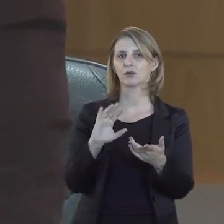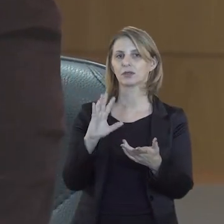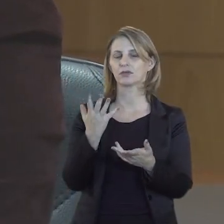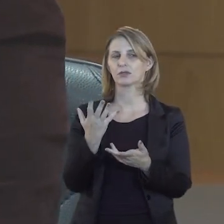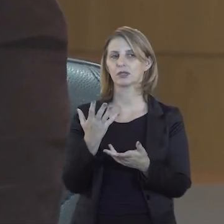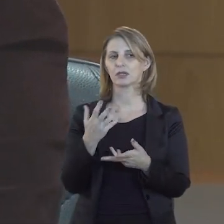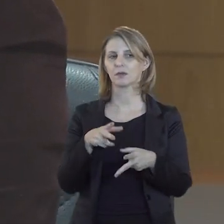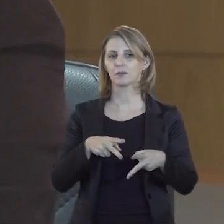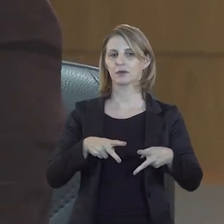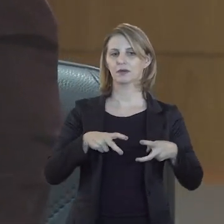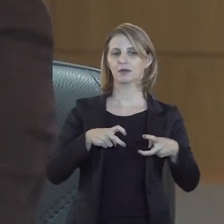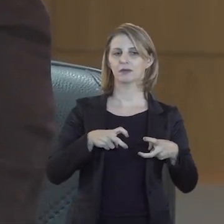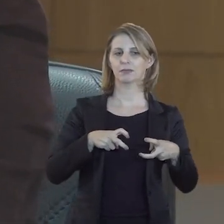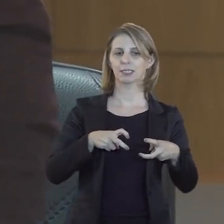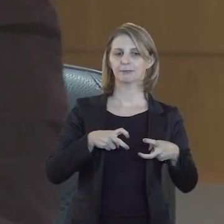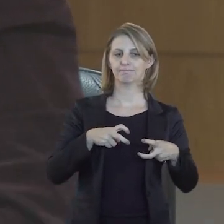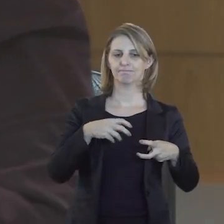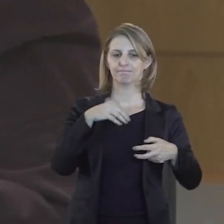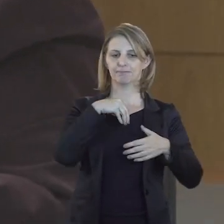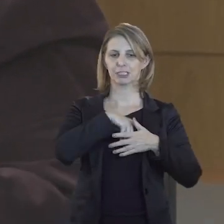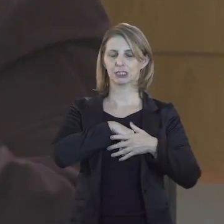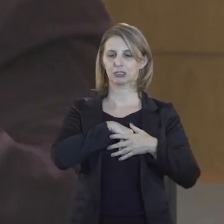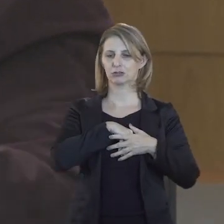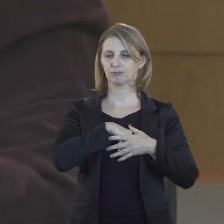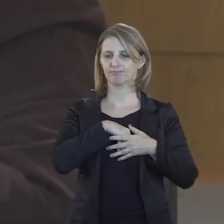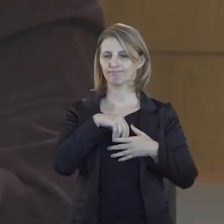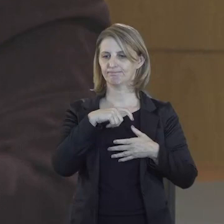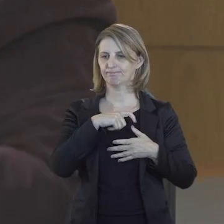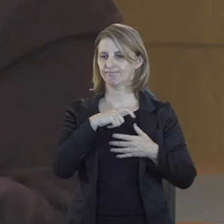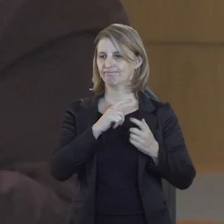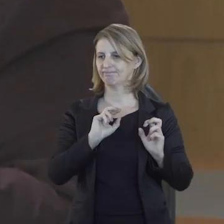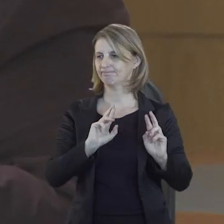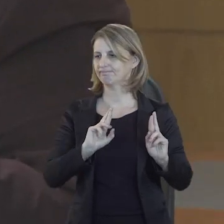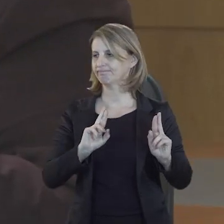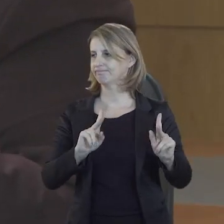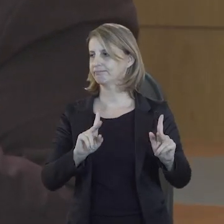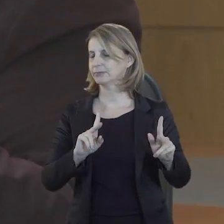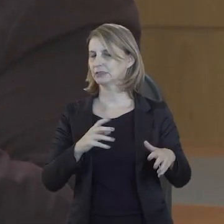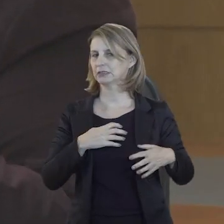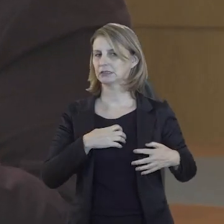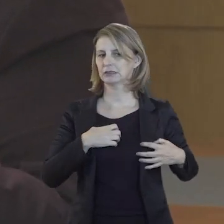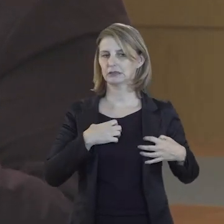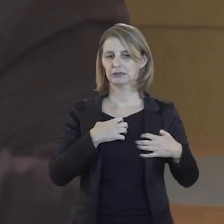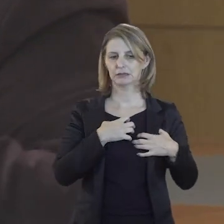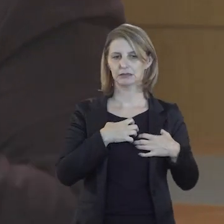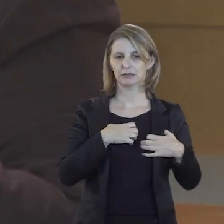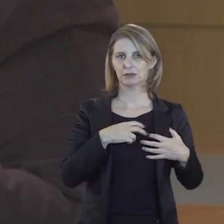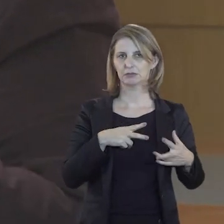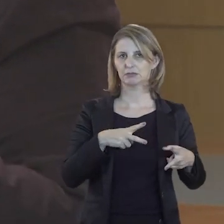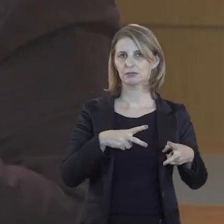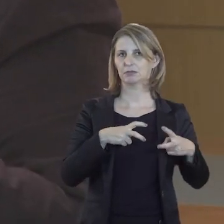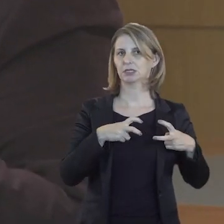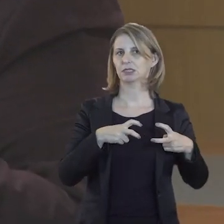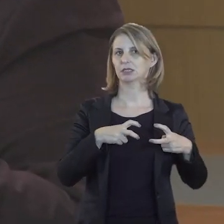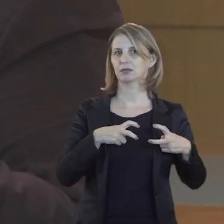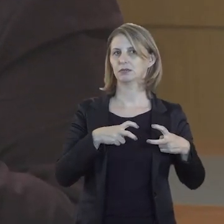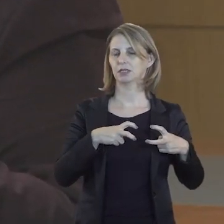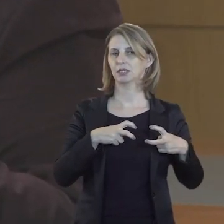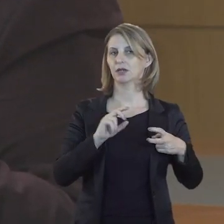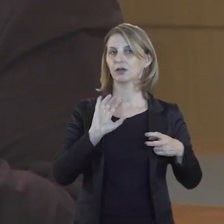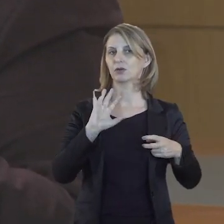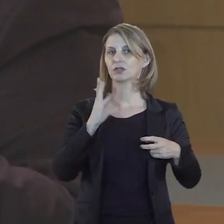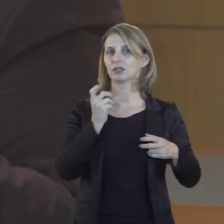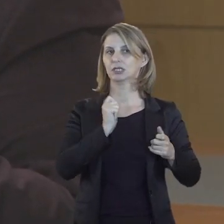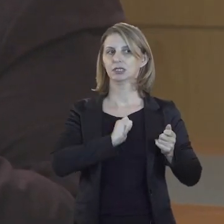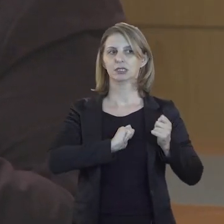nessa perda, de repente eu começo a me dar conta que algo acontece em mim, tem alguma coisa diferente. E aí eu começo a